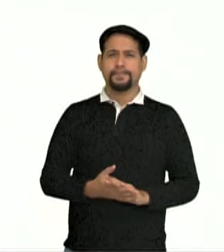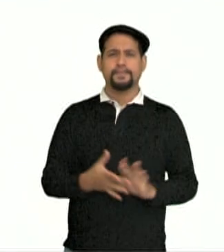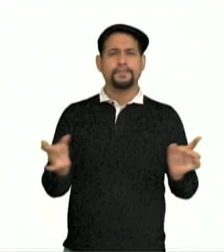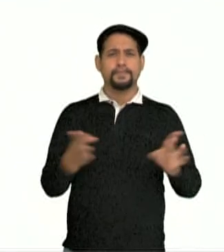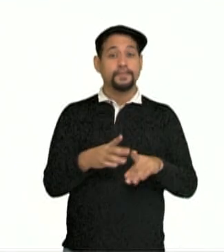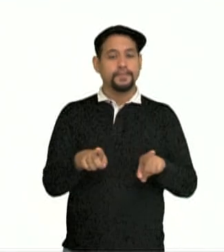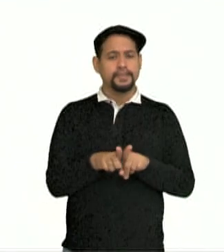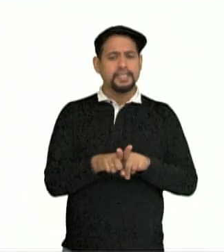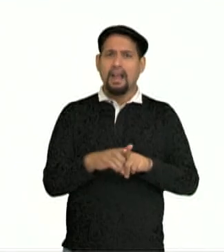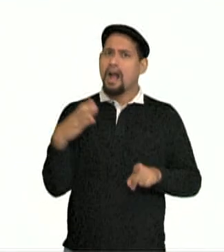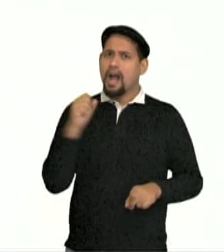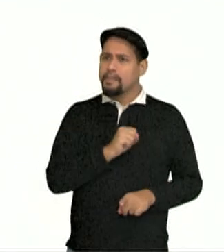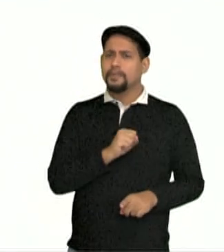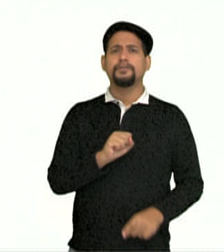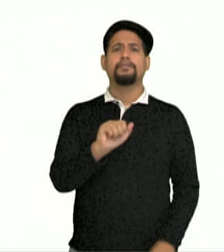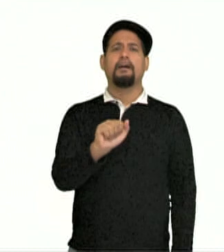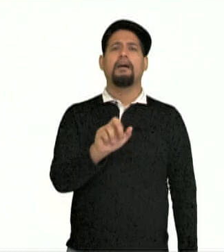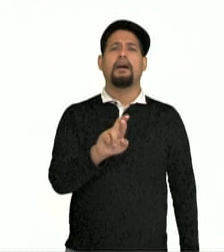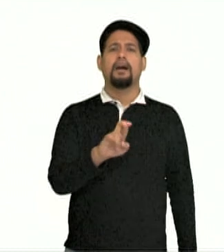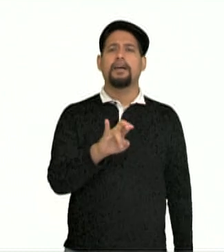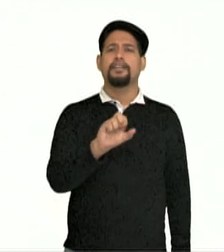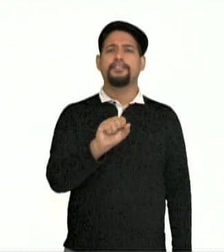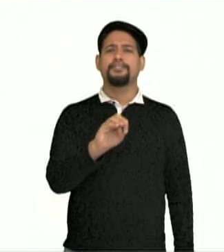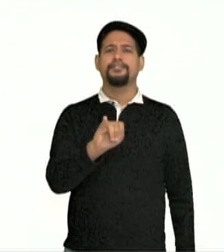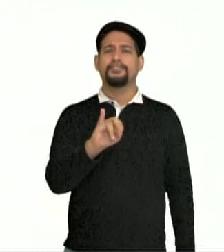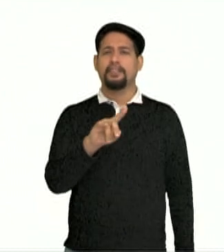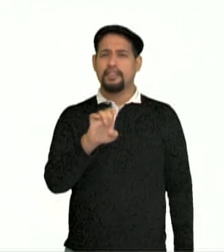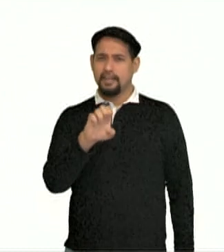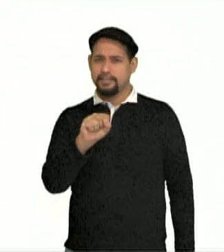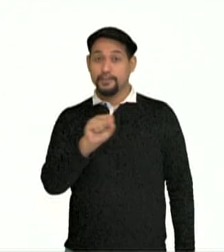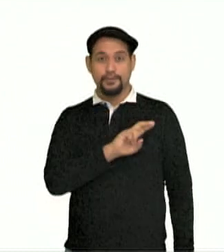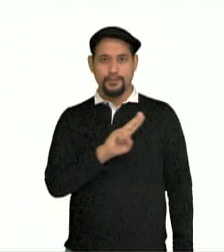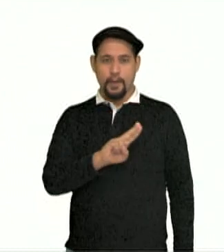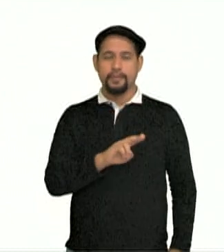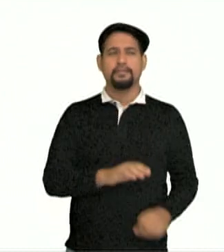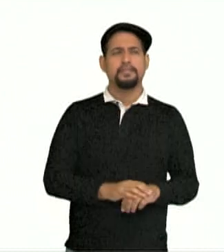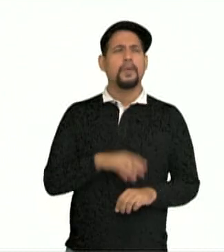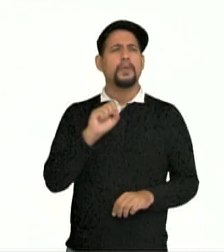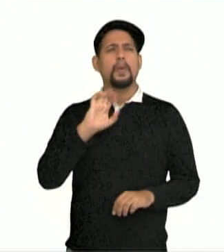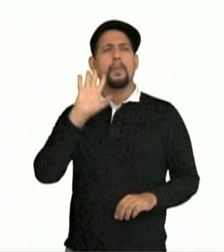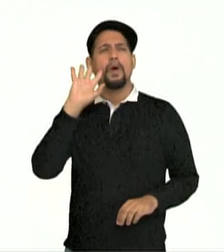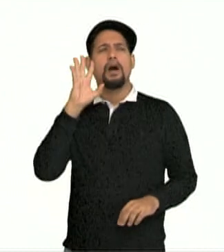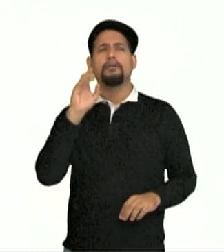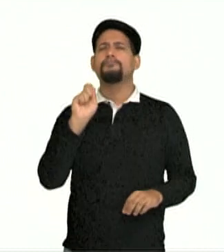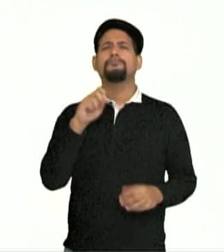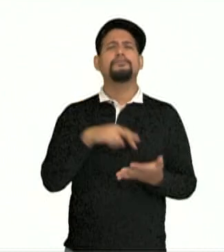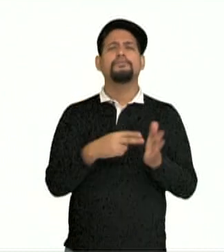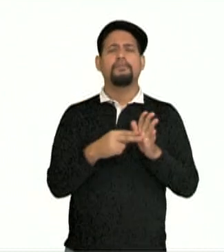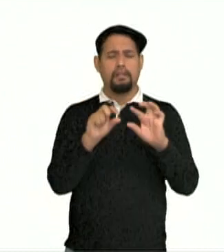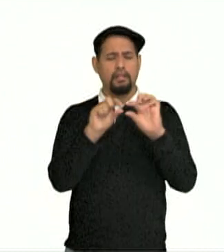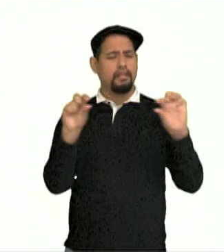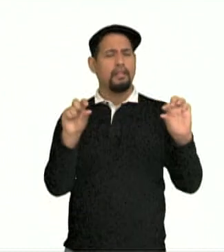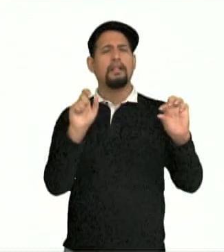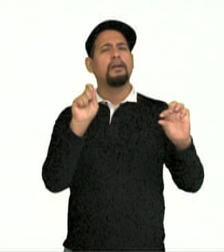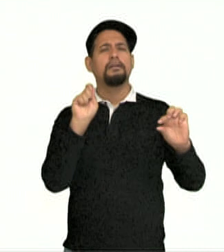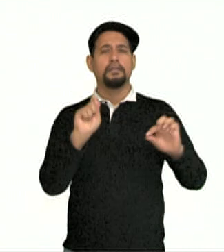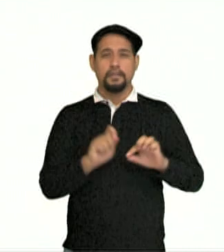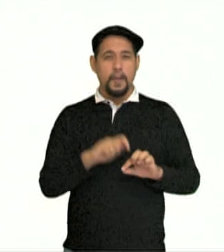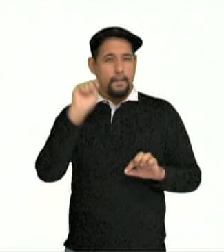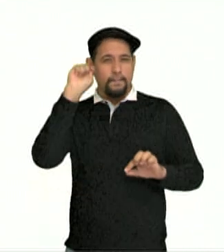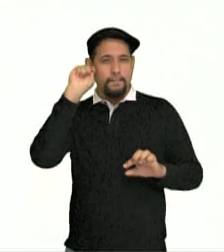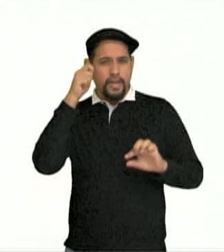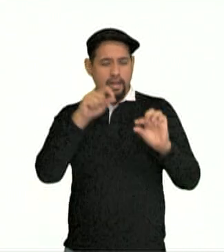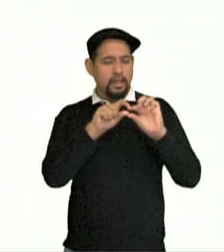isso, Aristides. O que se pode deduzir ao ler essa parte do texto? Qual é o efeito produzido